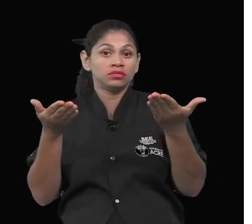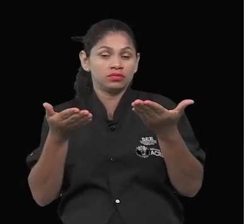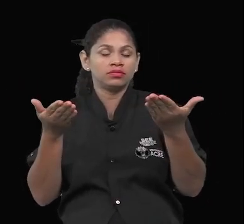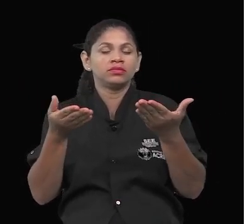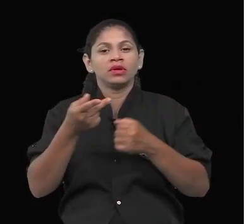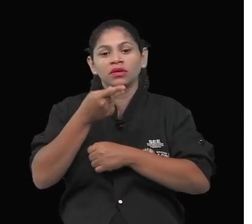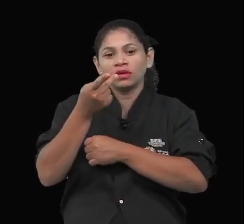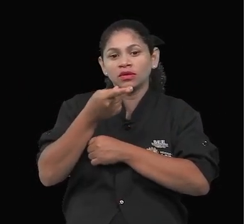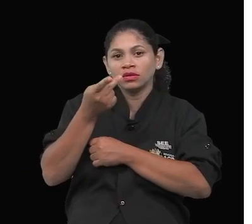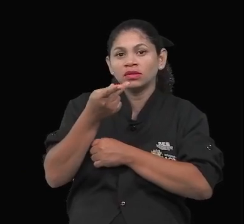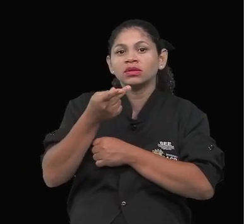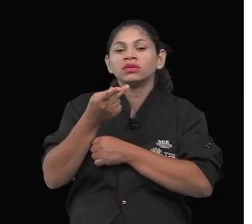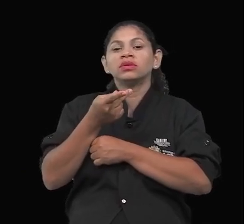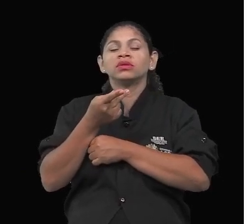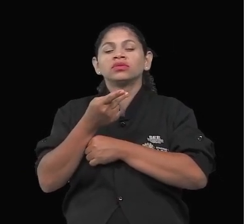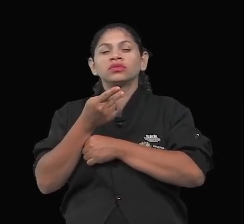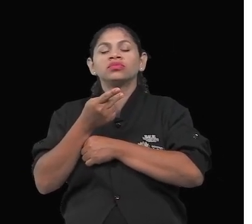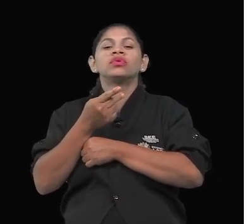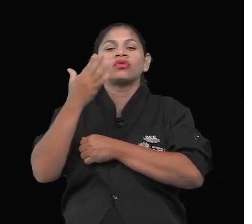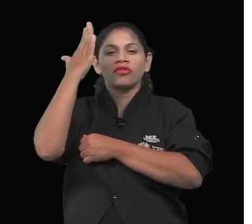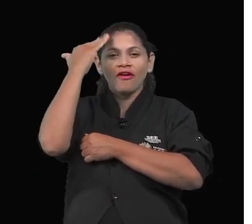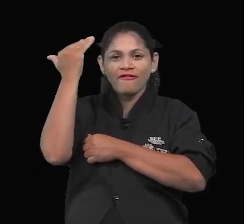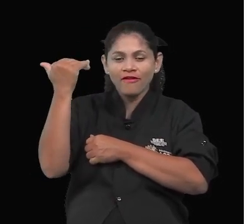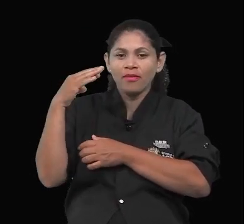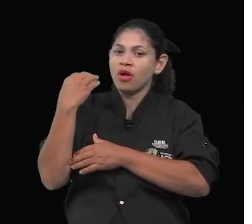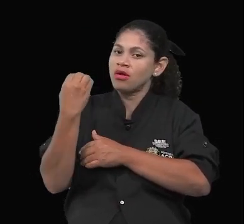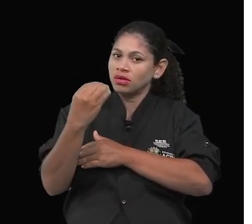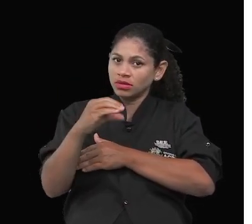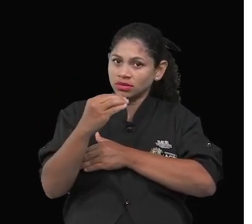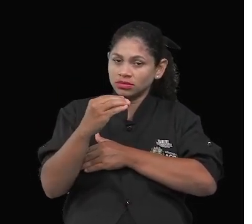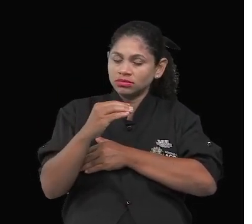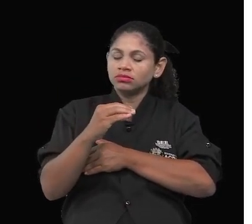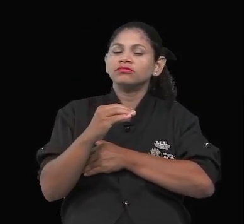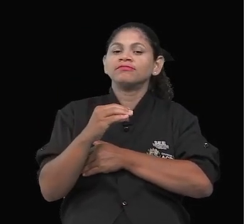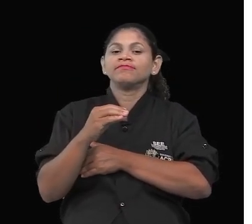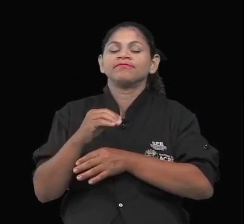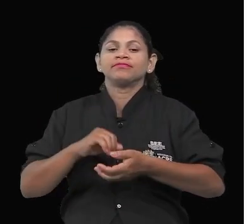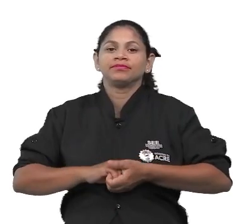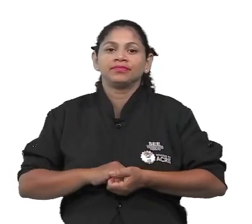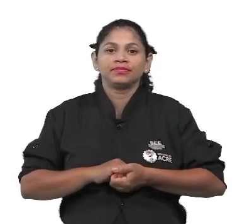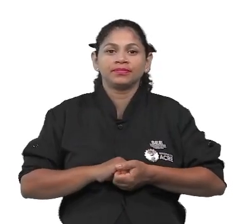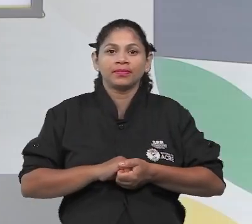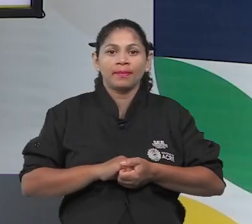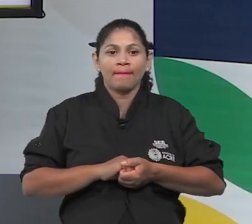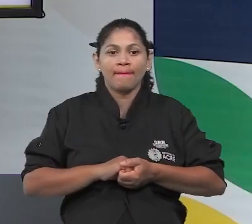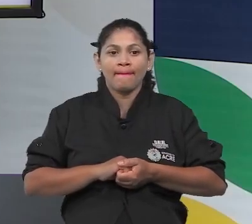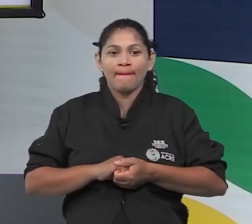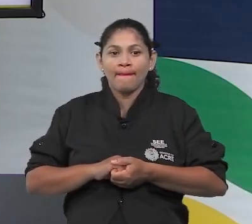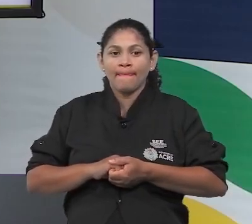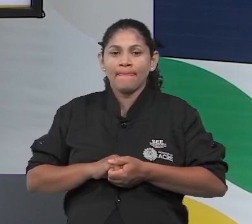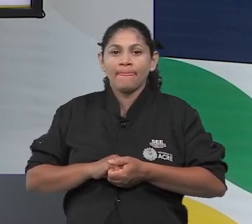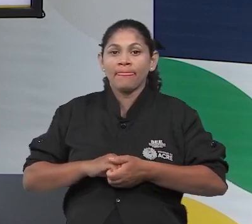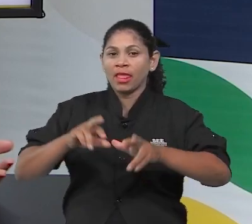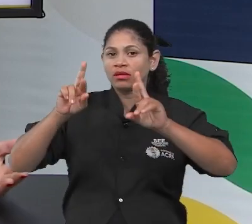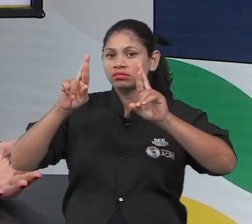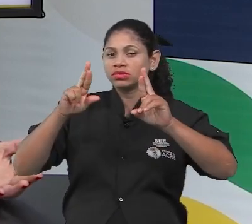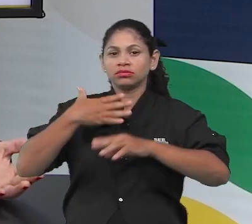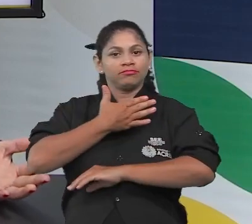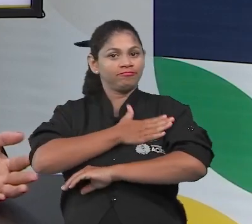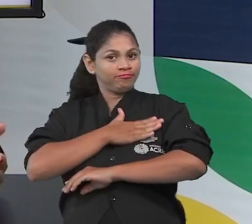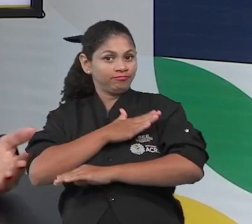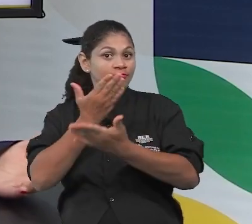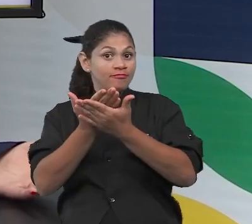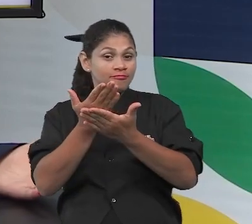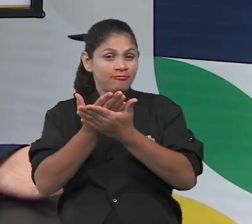sobre o Tales de Mileto, sobre o William Gilbert e o Benjamin Franklin. Espero que vocês tenham gostado da